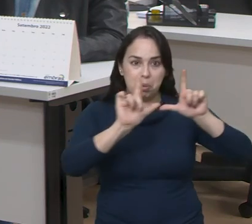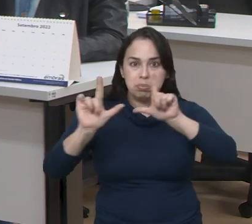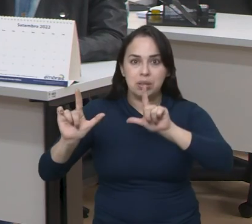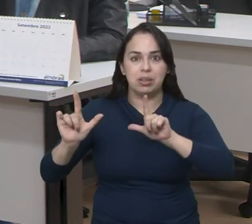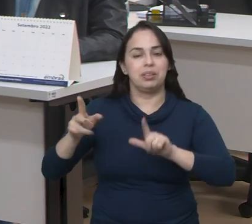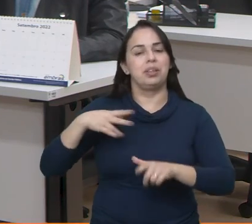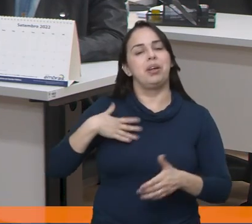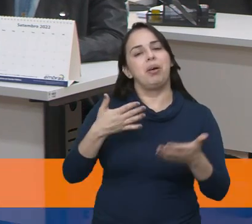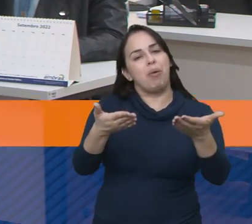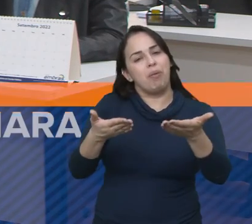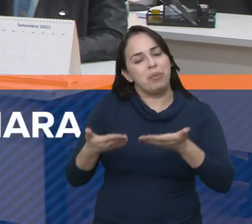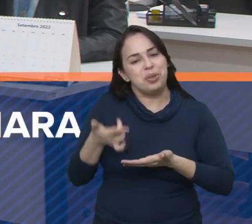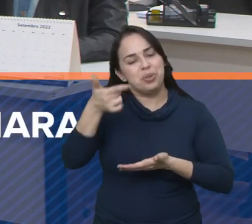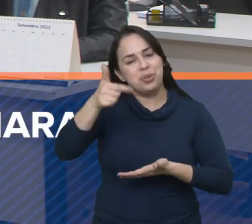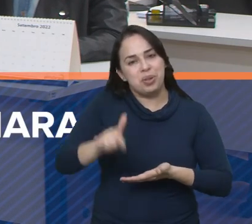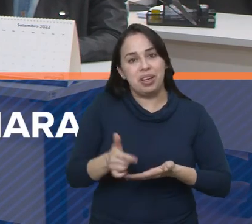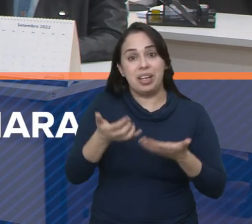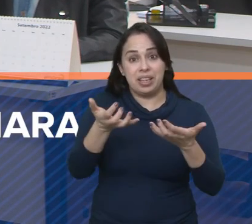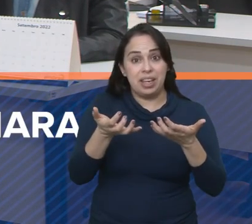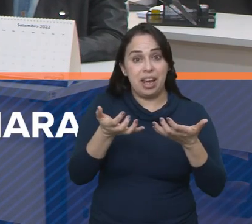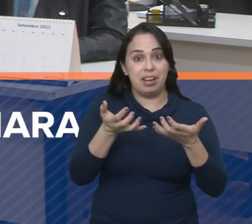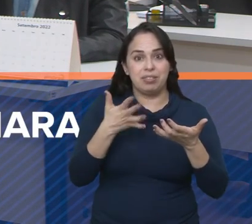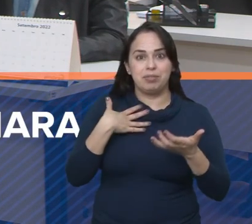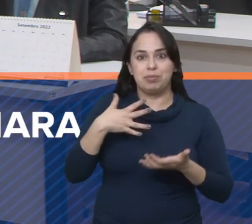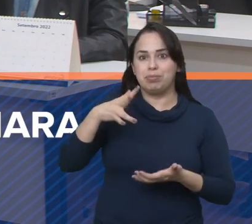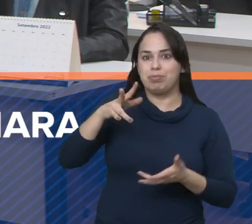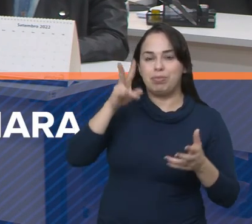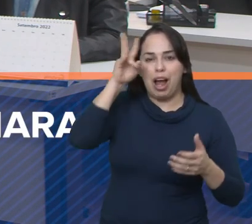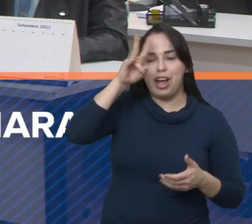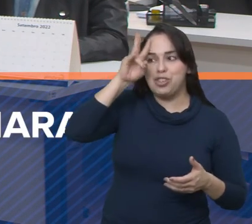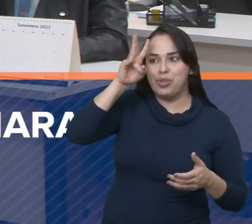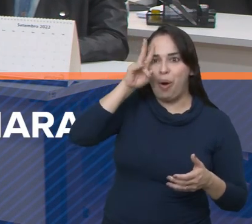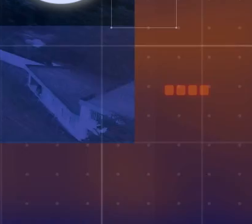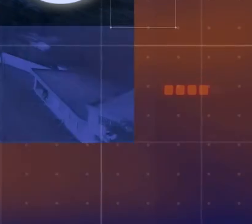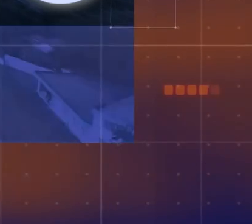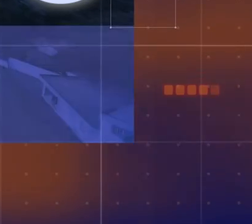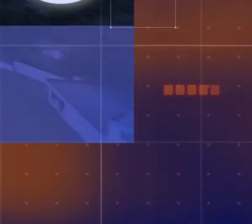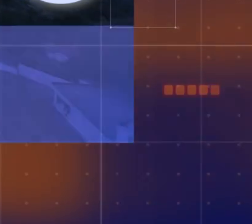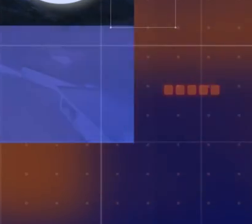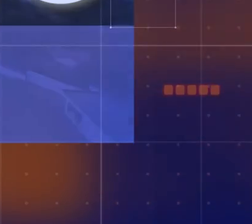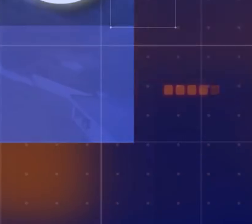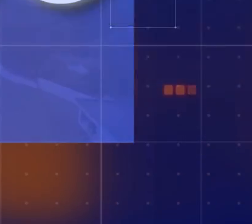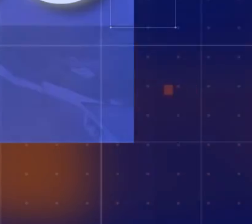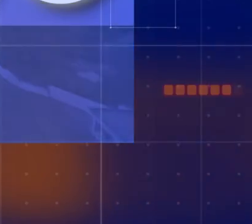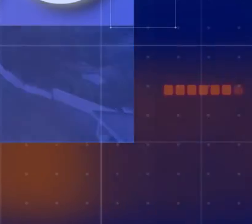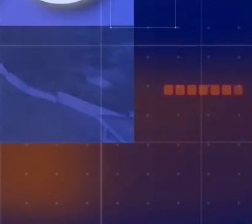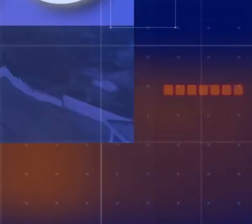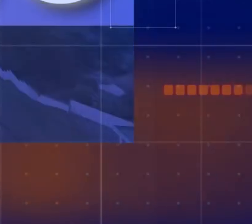CPF, carteira de trabalho e o cartão cidadão. O PAT fica na Praça Afonso Pena, número 175, no